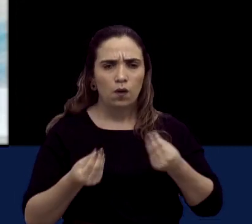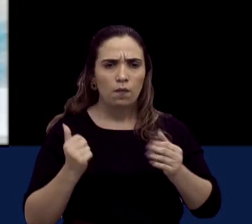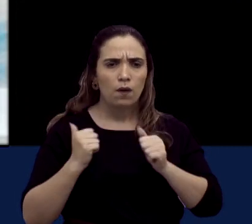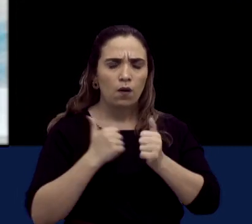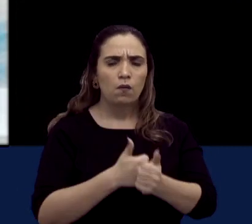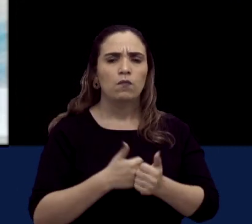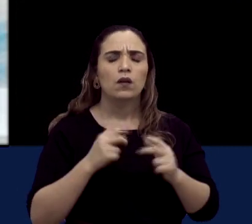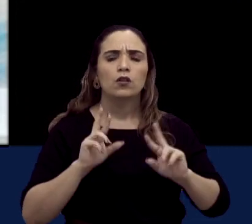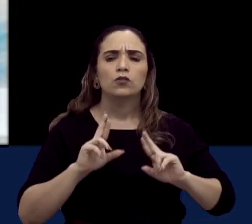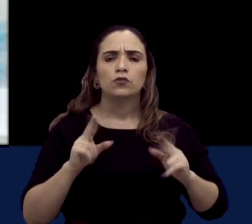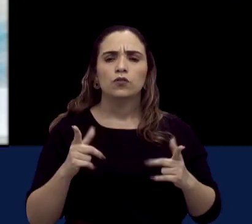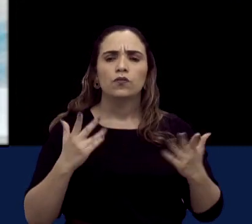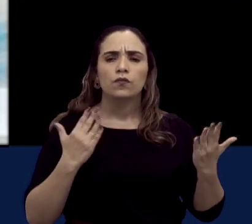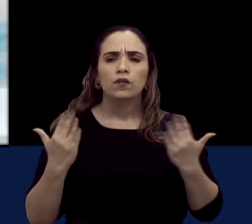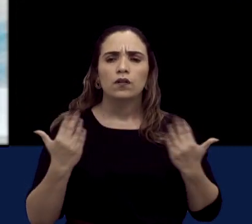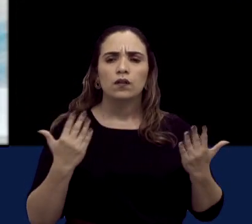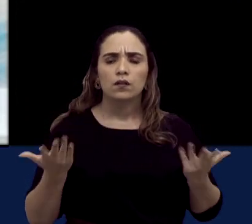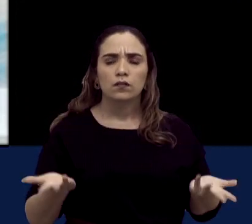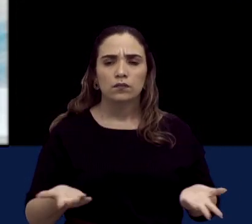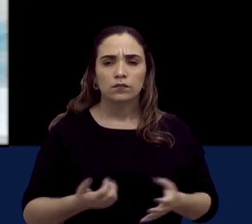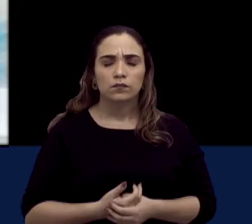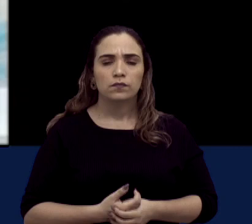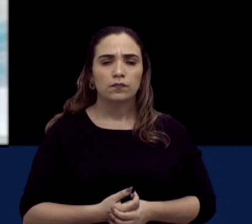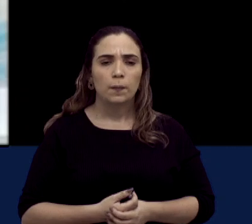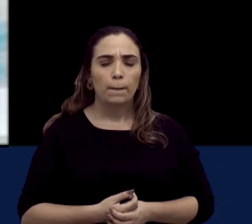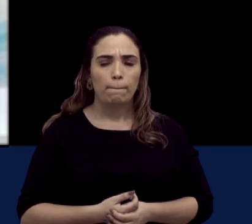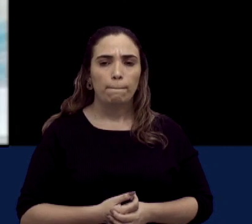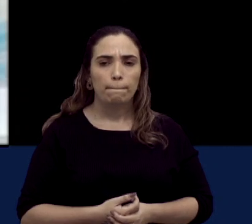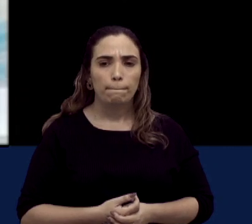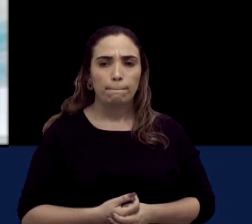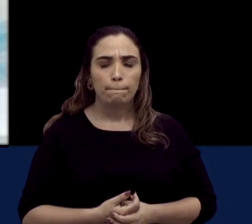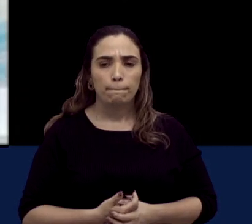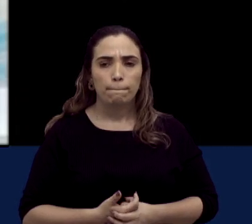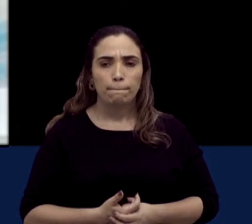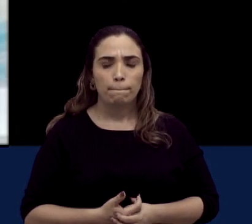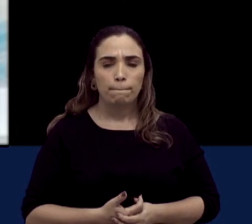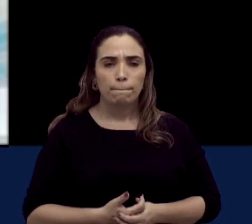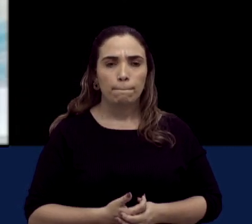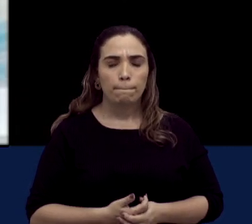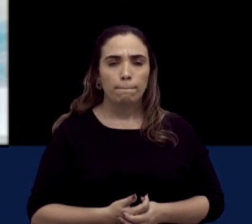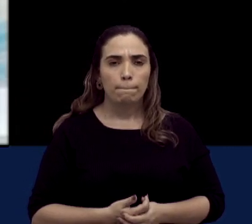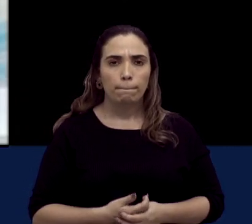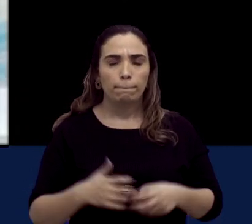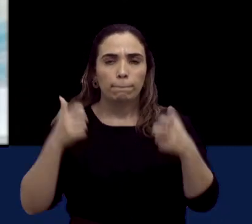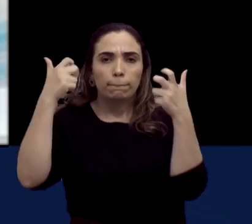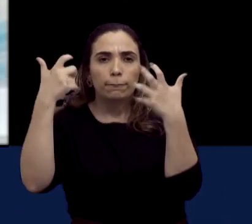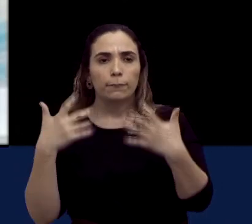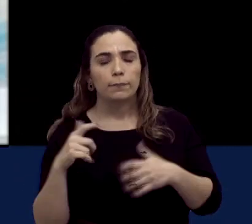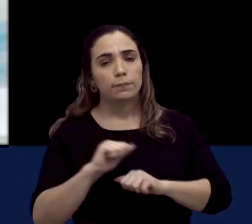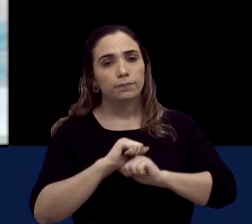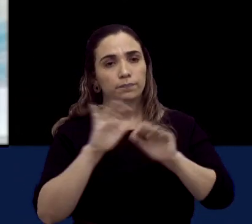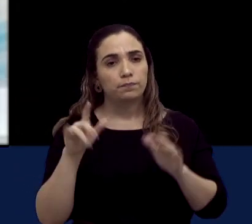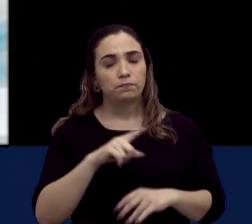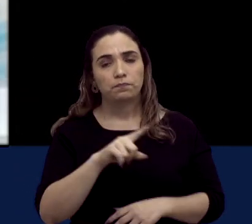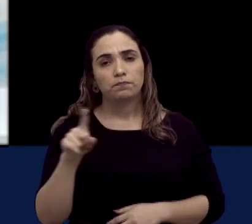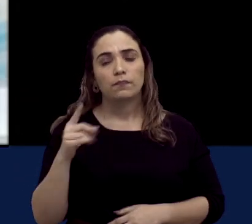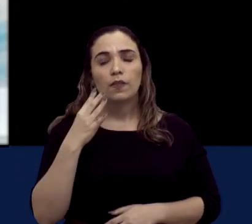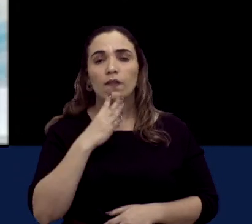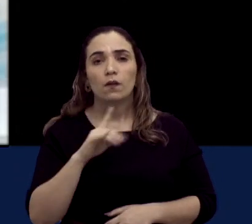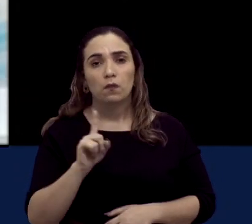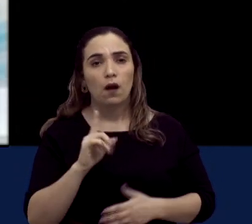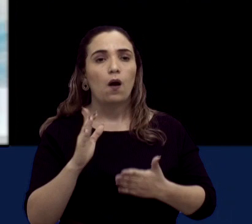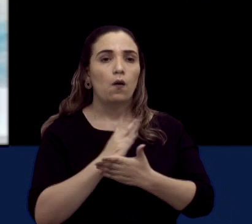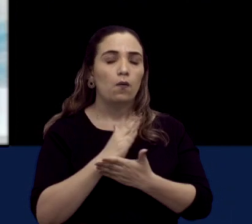Qual é a diferença, né? Então, assim, só para alinhar todo mundo aqui, talvez alguns de vocês já